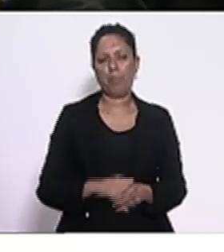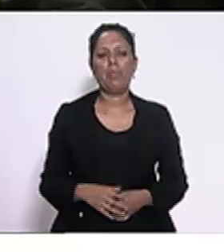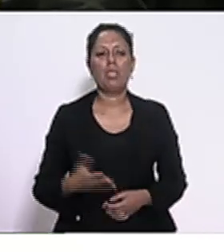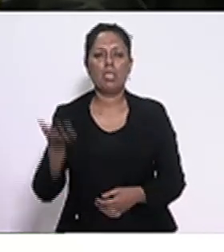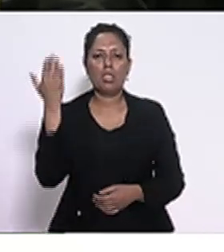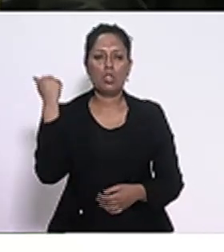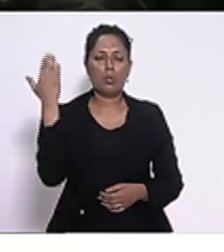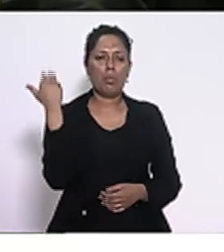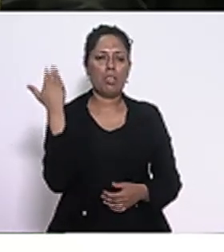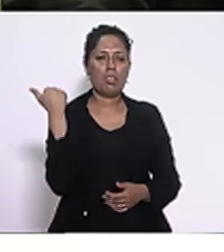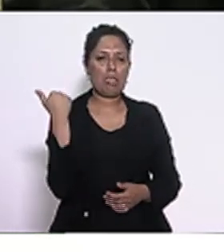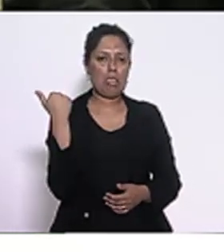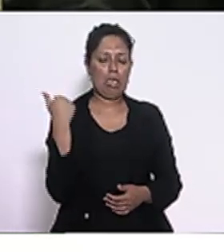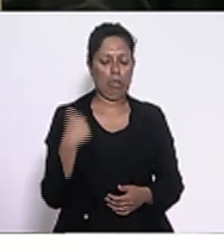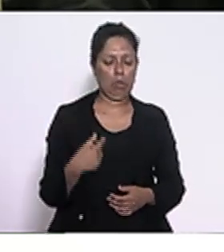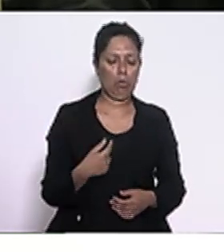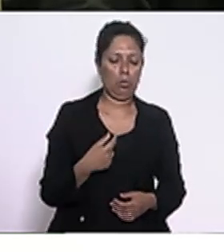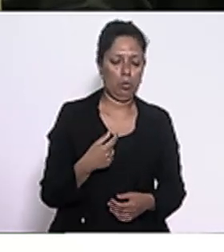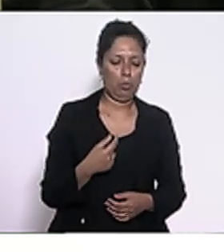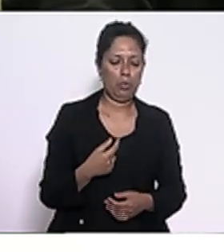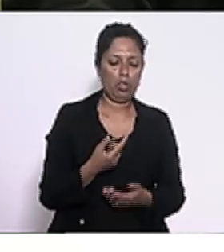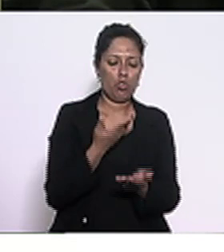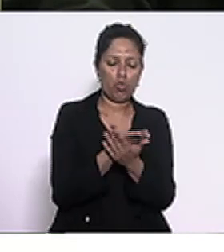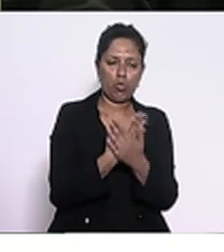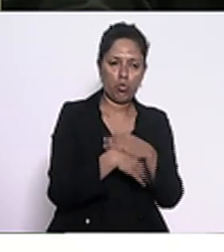a matrícula escolar